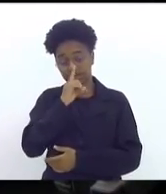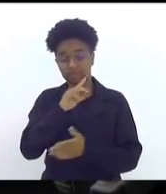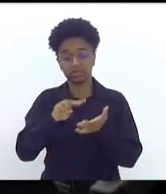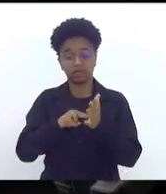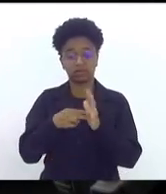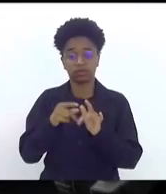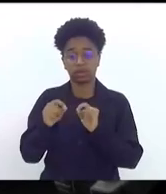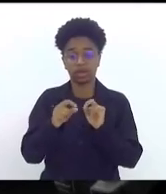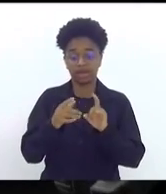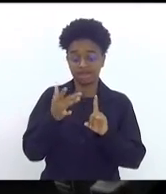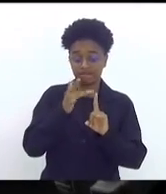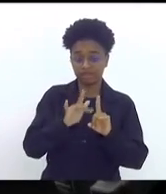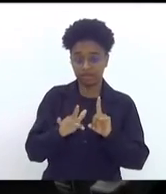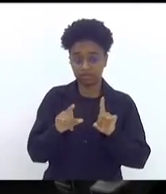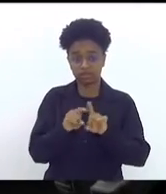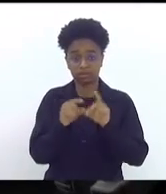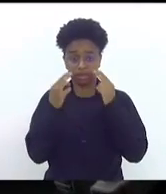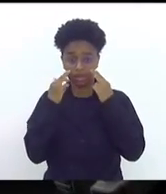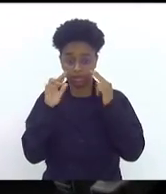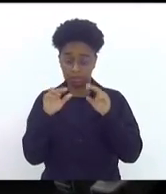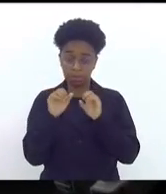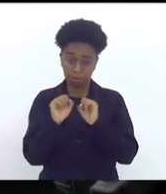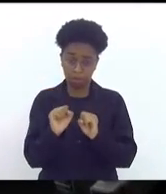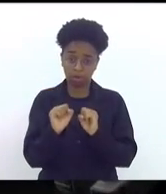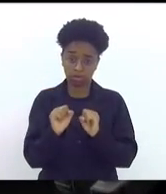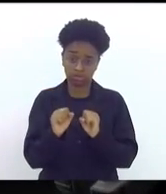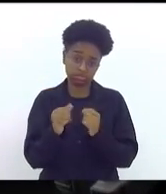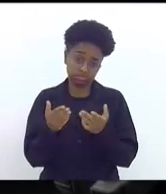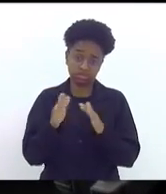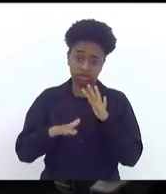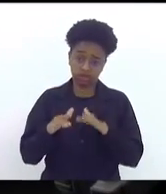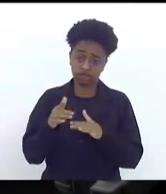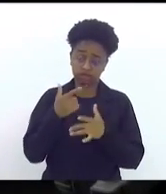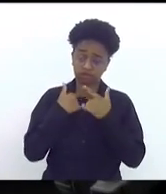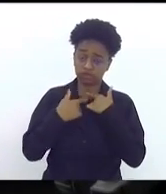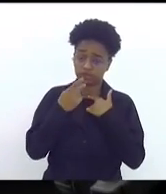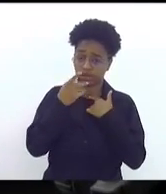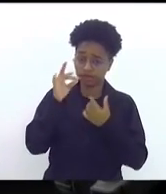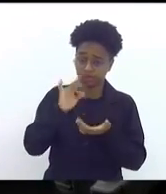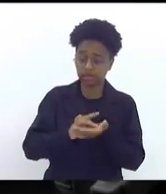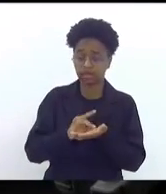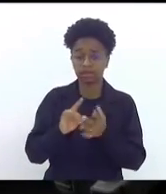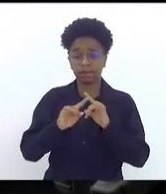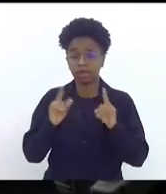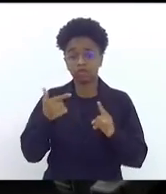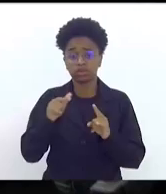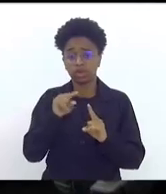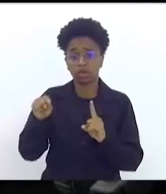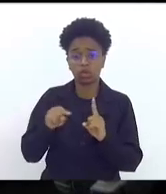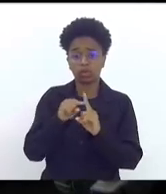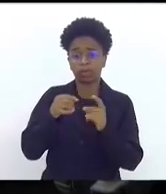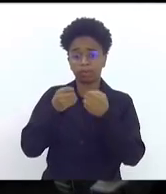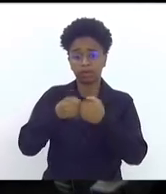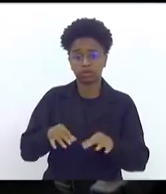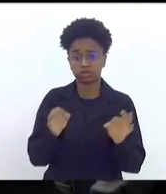testemunha podem, ainda que honestamente, então, com sinceridade, sem mentir, sem ter intenção de prejudicar ninguém,